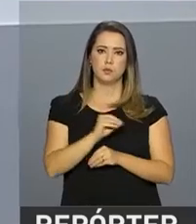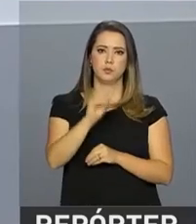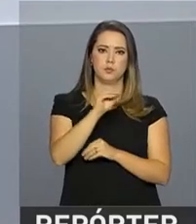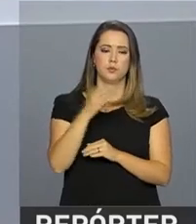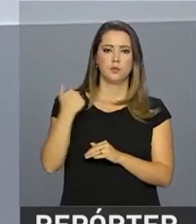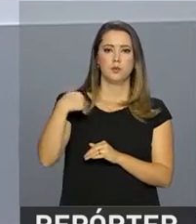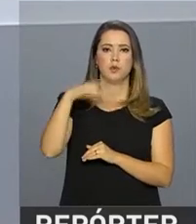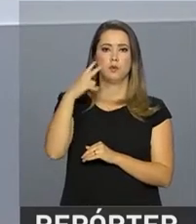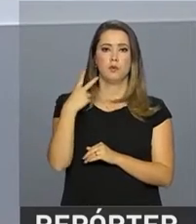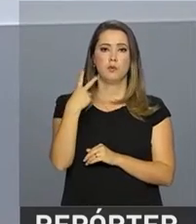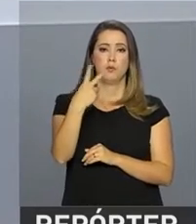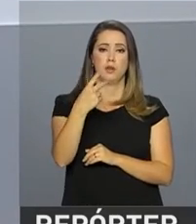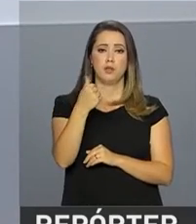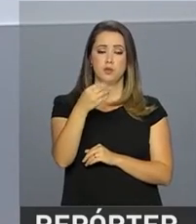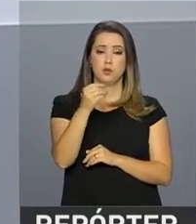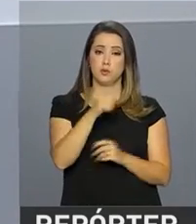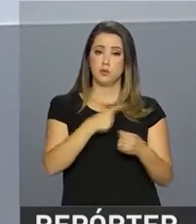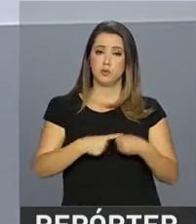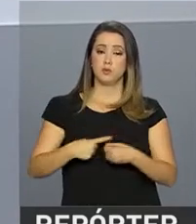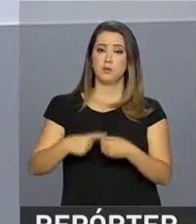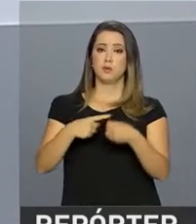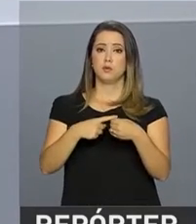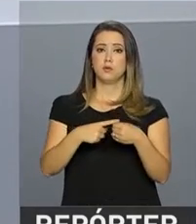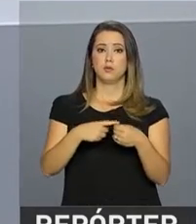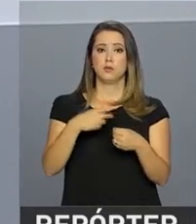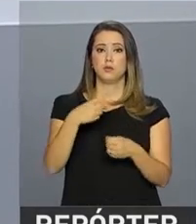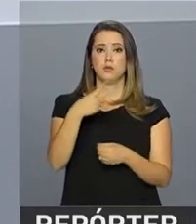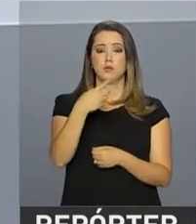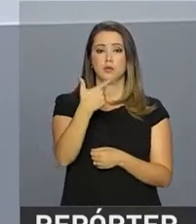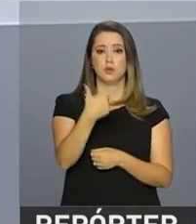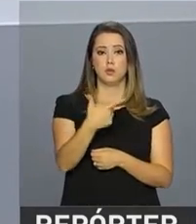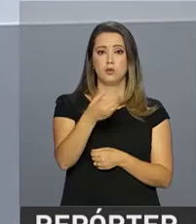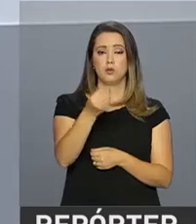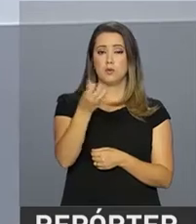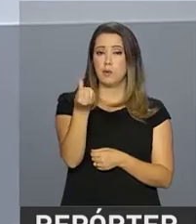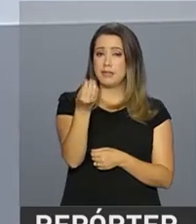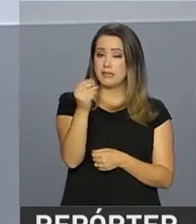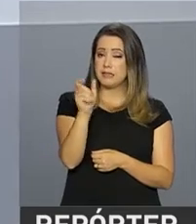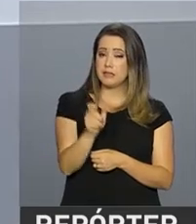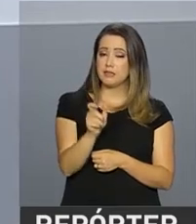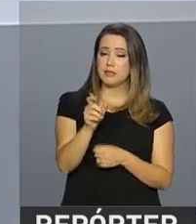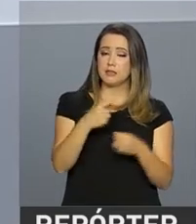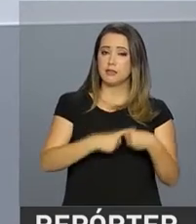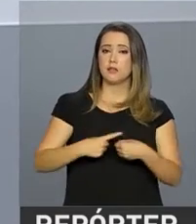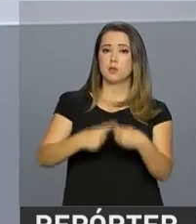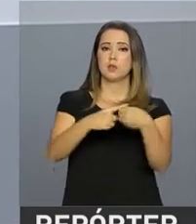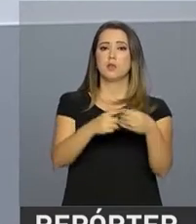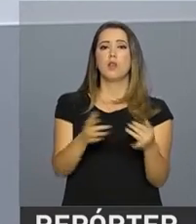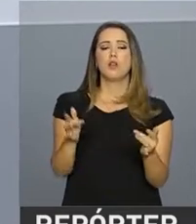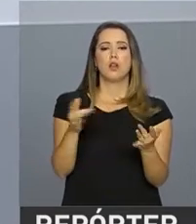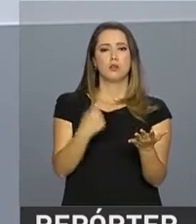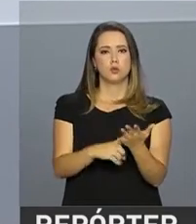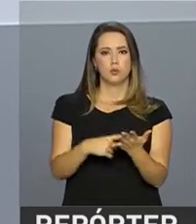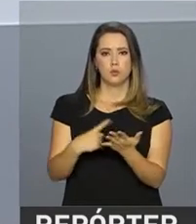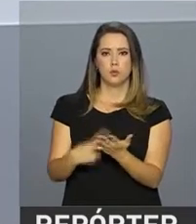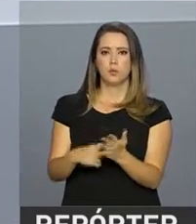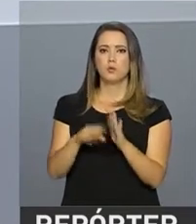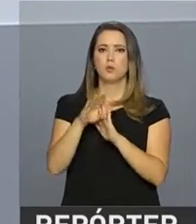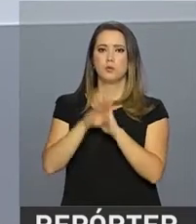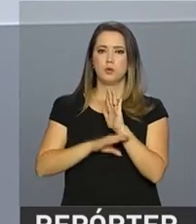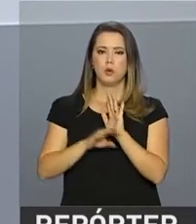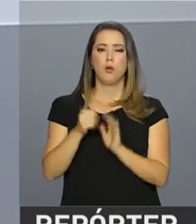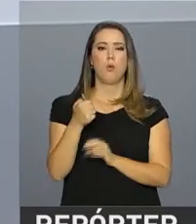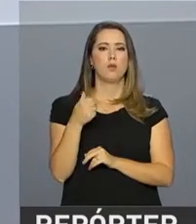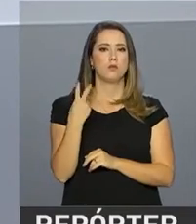mais de dois mil e 700 municípios perdão 2.600 municípios aderiram ao programa e quase 2 mil já